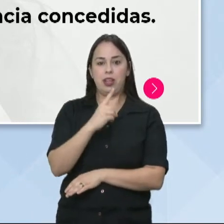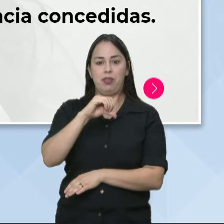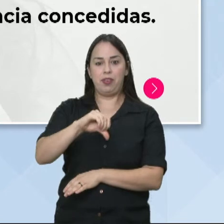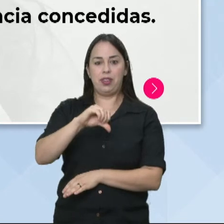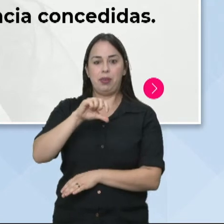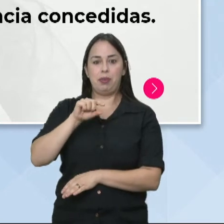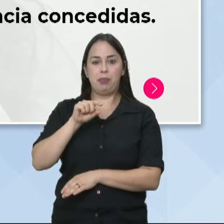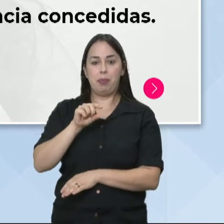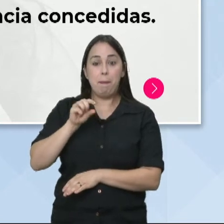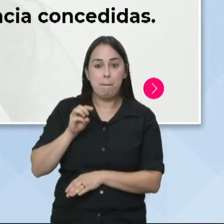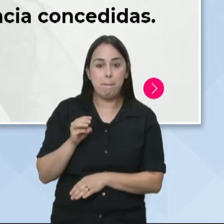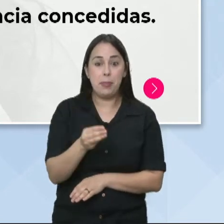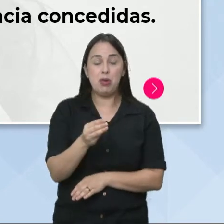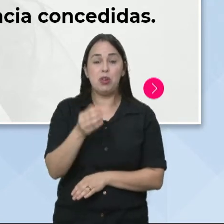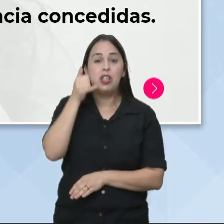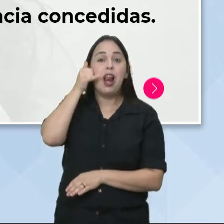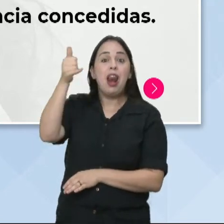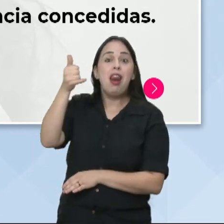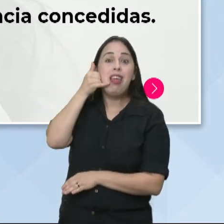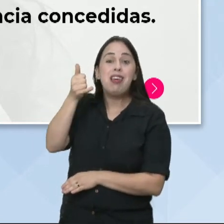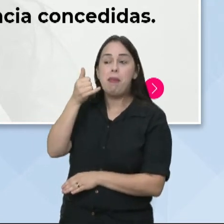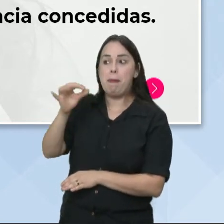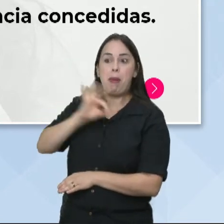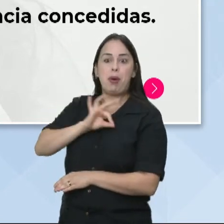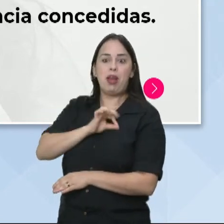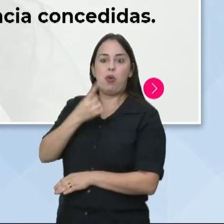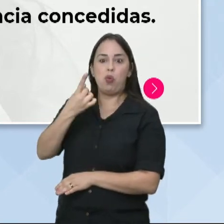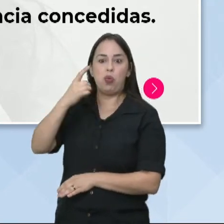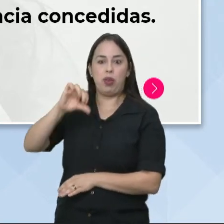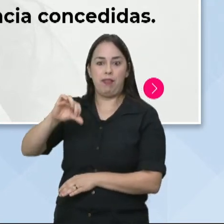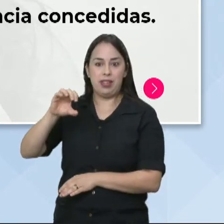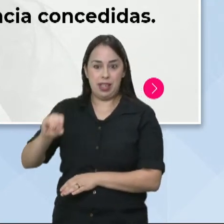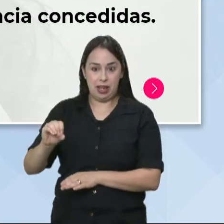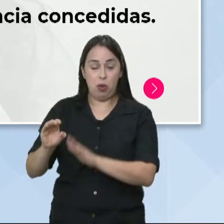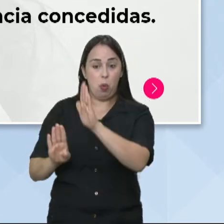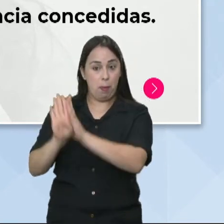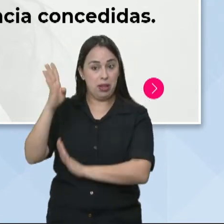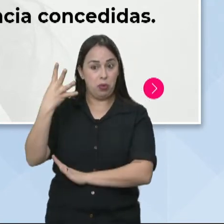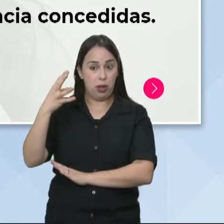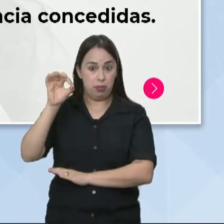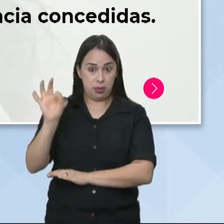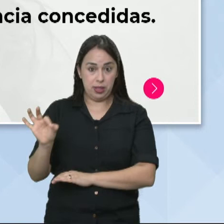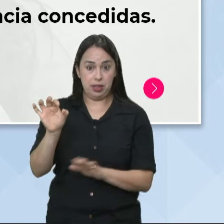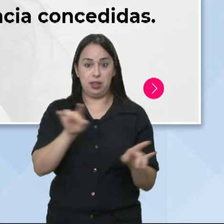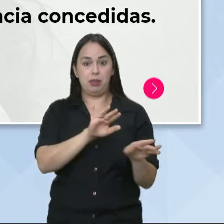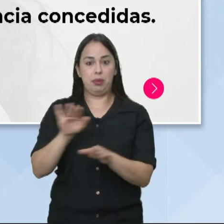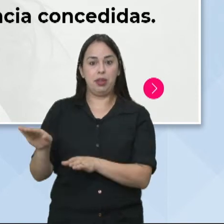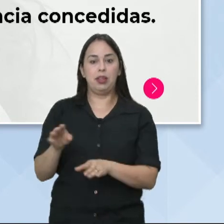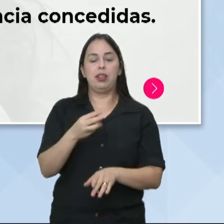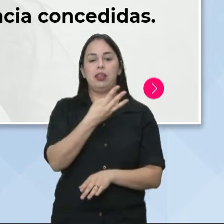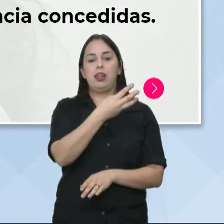190. 370 medidas protetivas pela Lei Maria da Penha